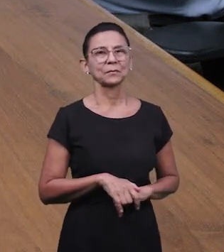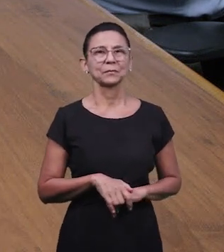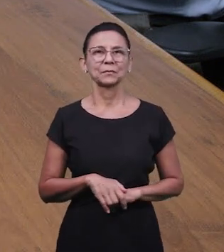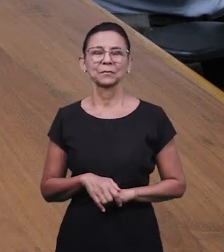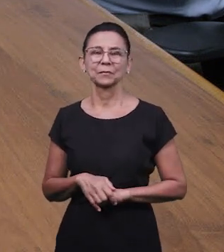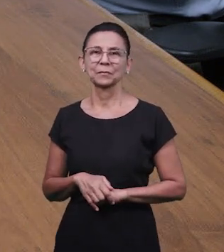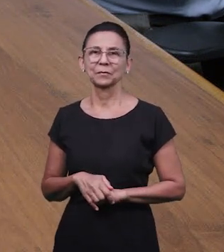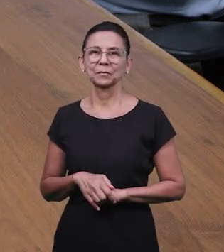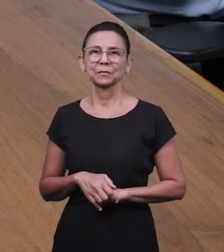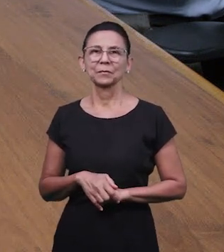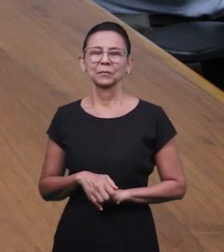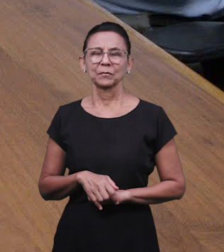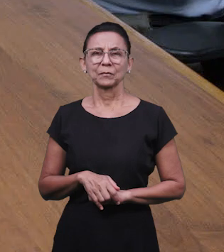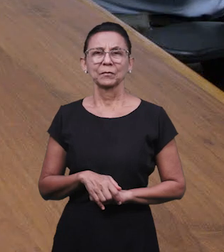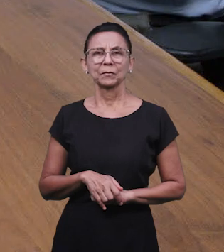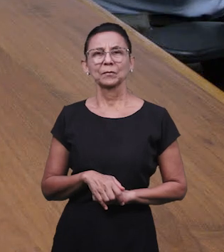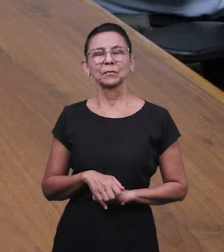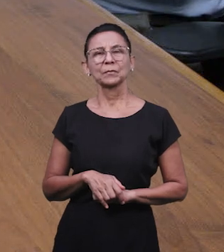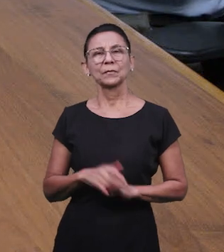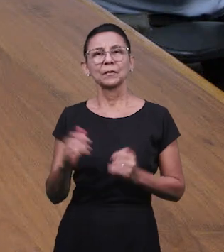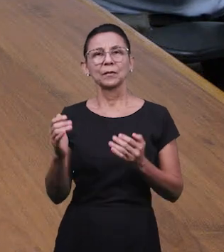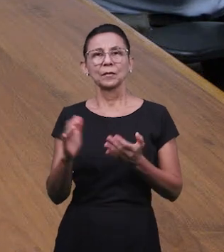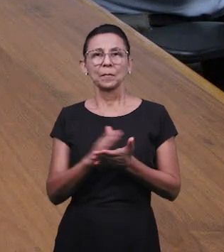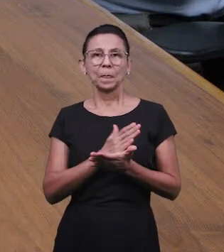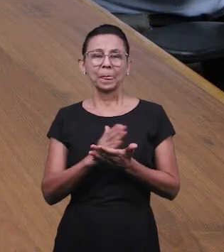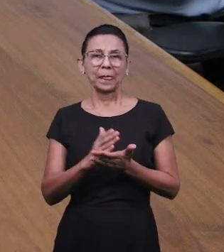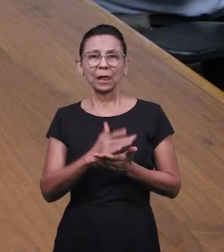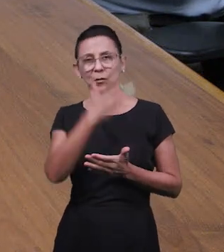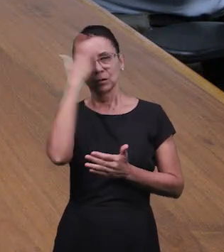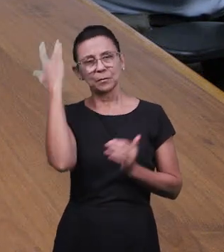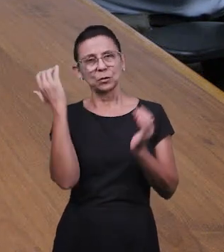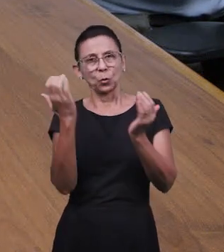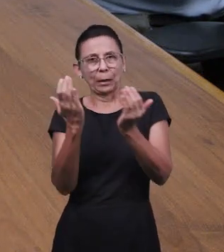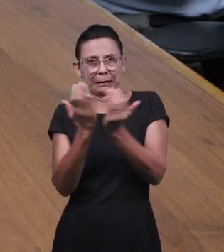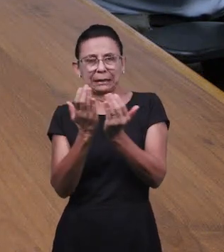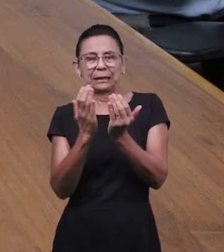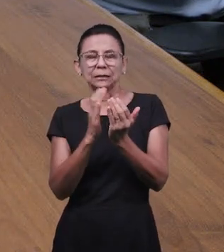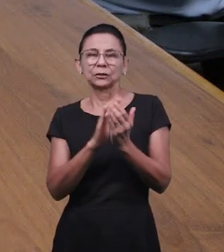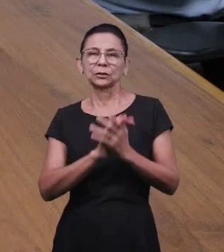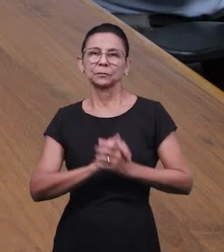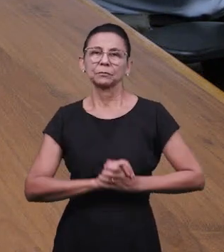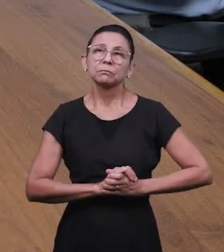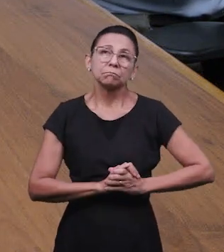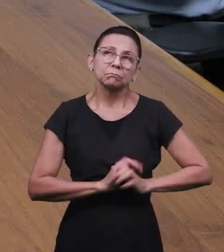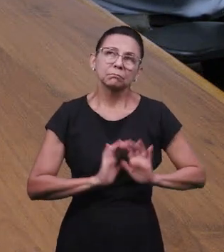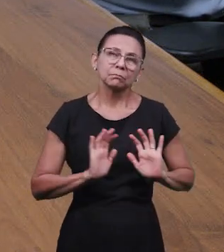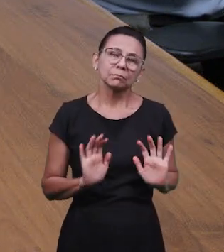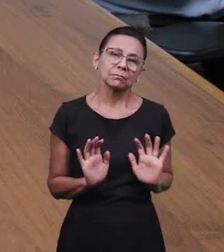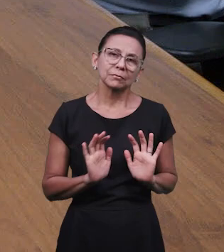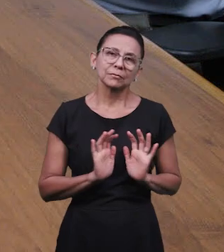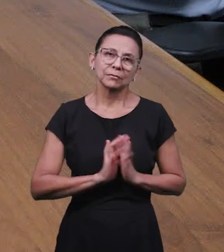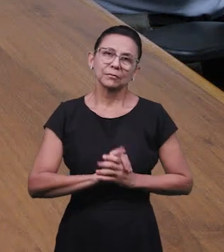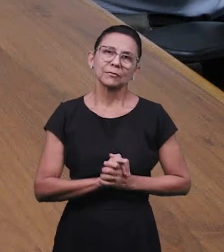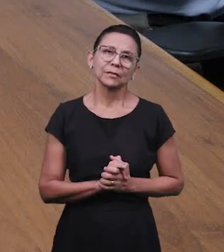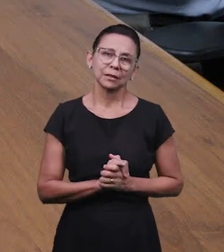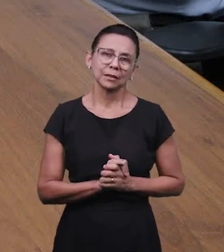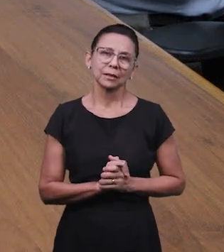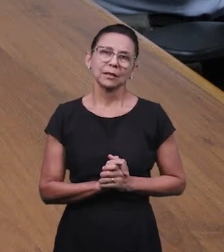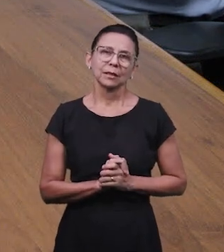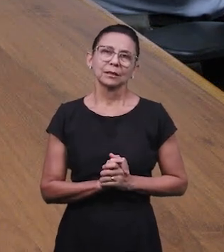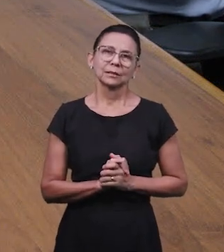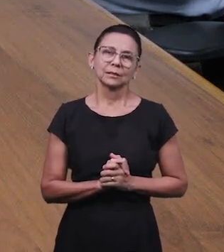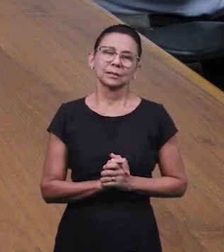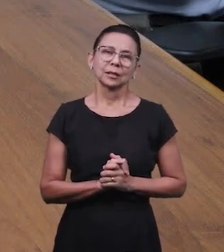a comunhão para muito cristão, eles ficaram com aquela comunhão que tinha na igreja primitiva do compartilhar